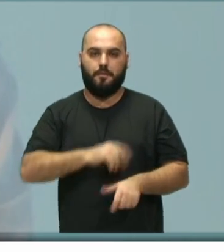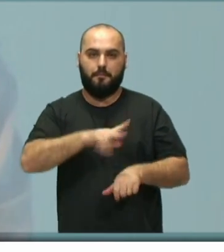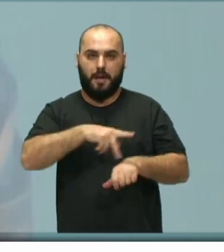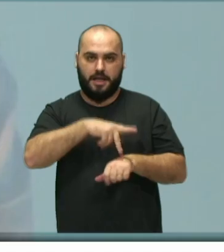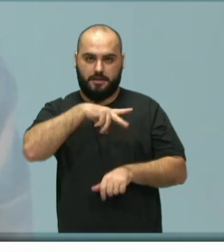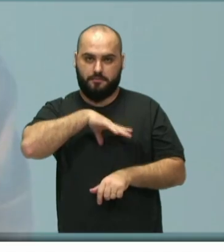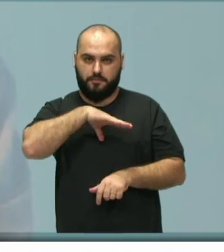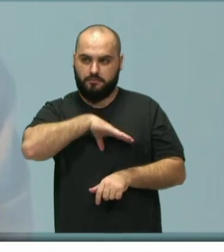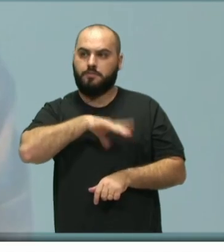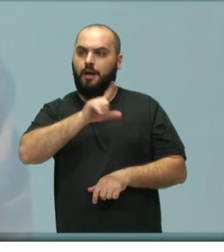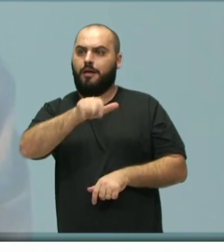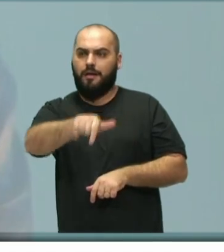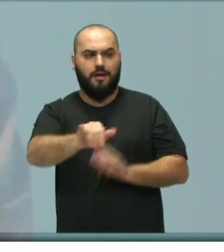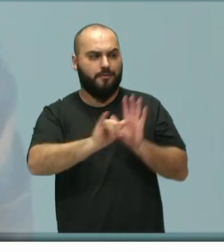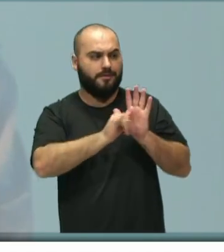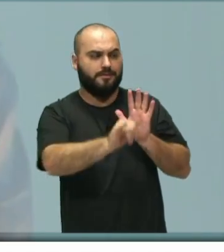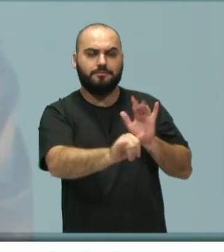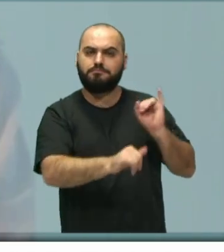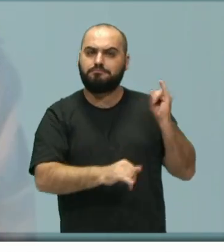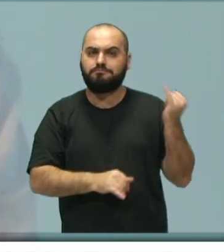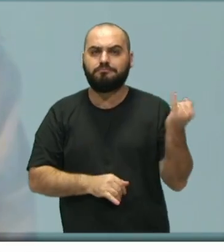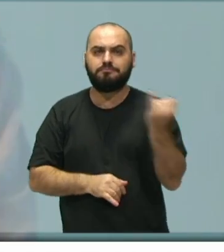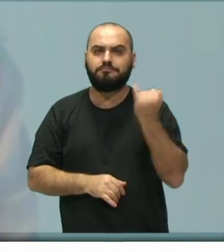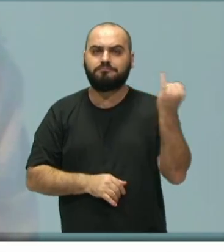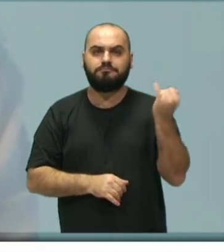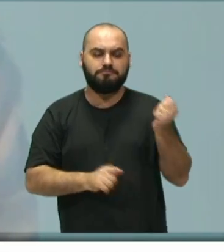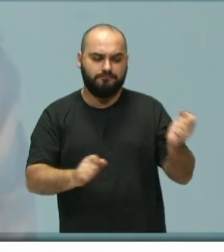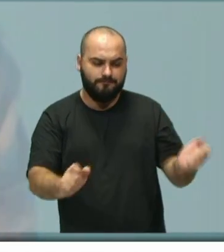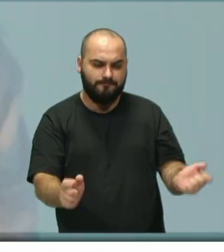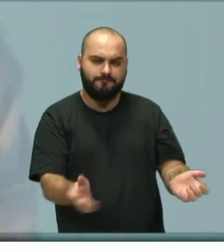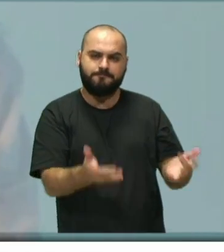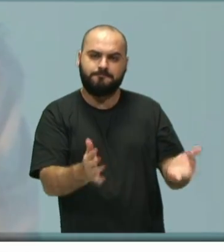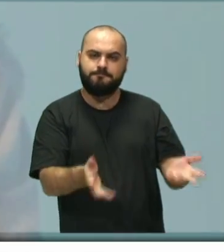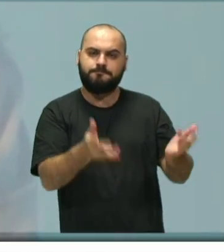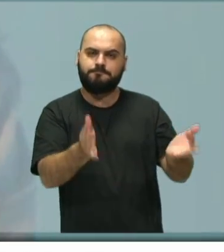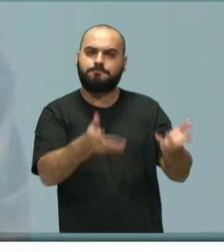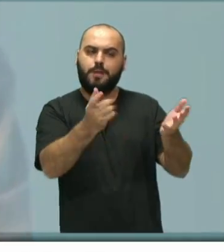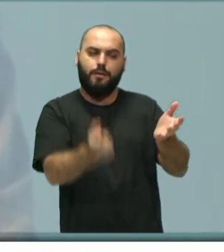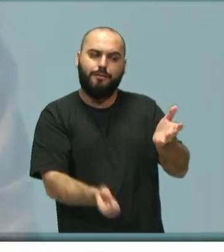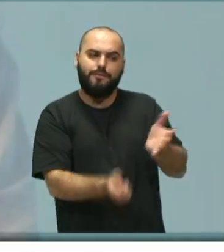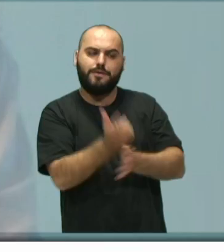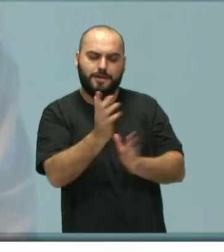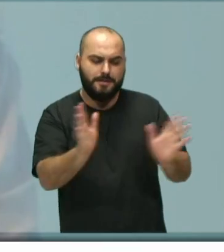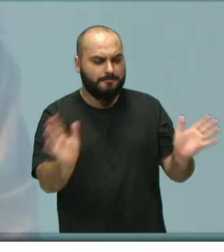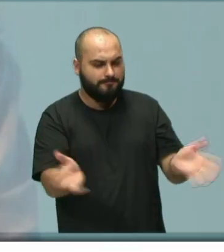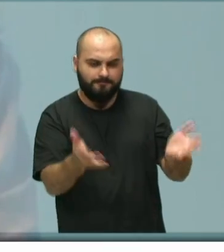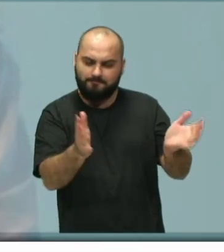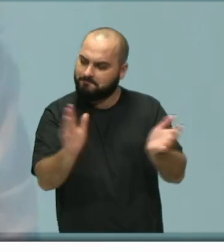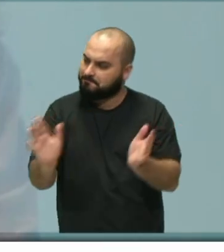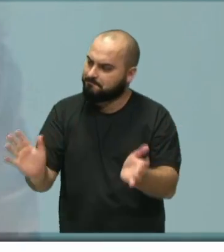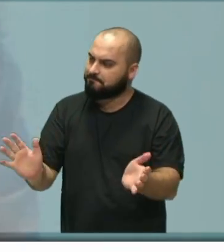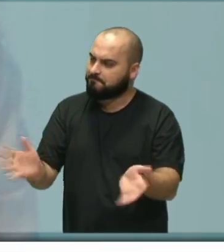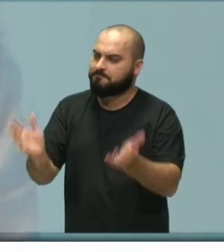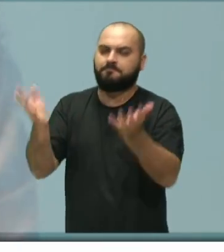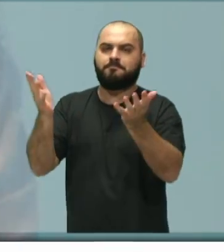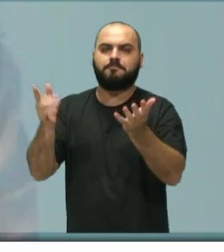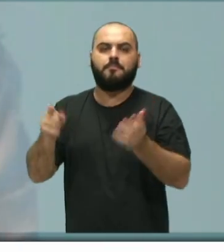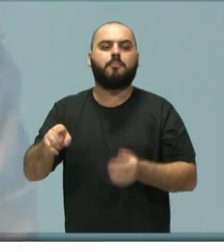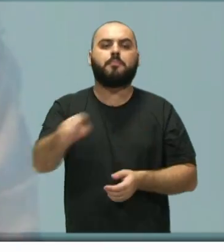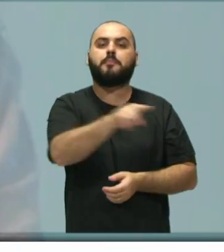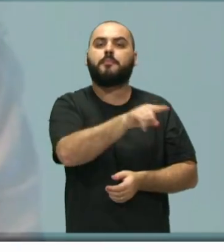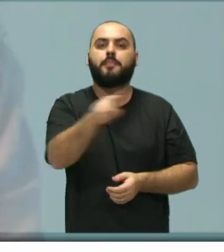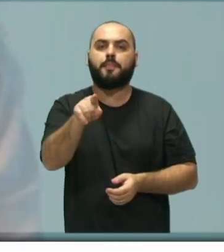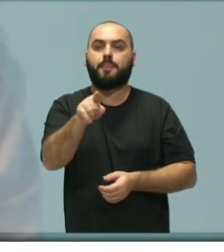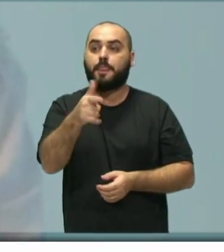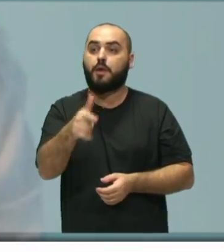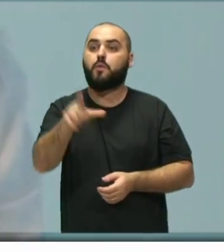realmente é um edital importante para incentivar, né, para fomentar, e a partir daí as